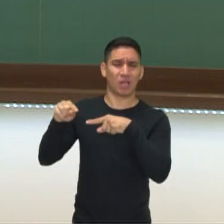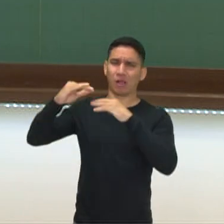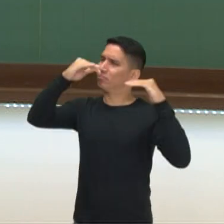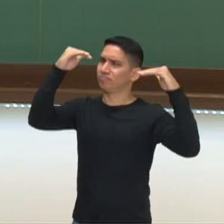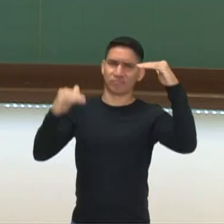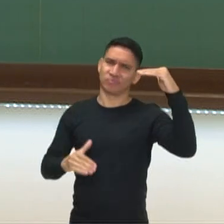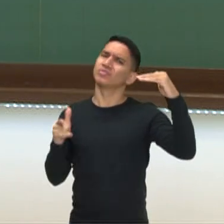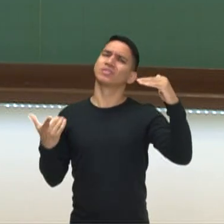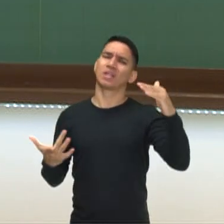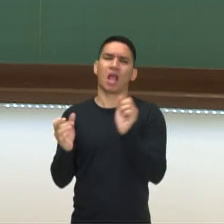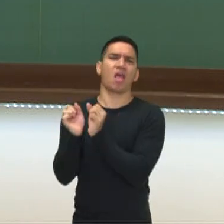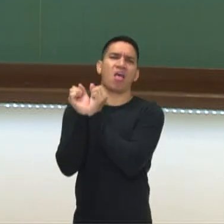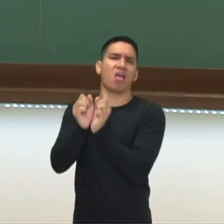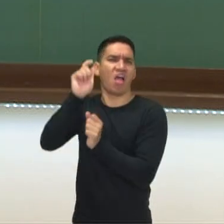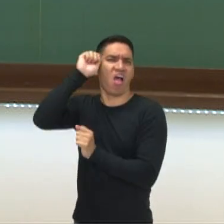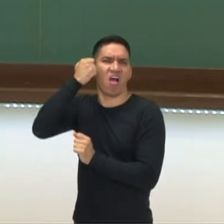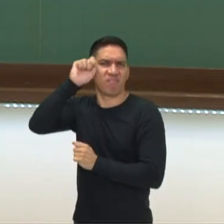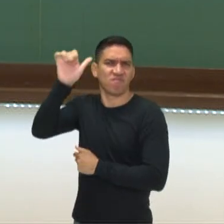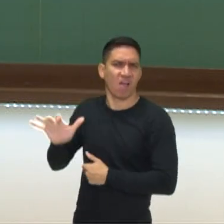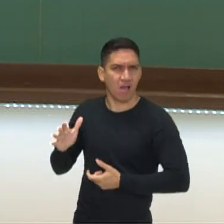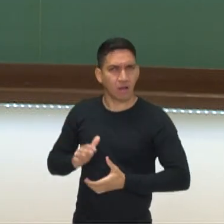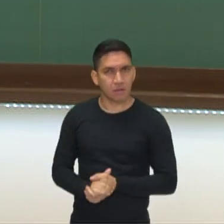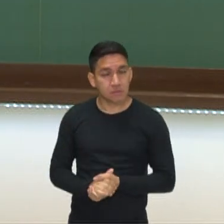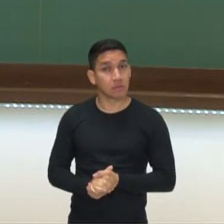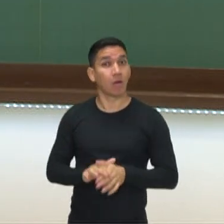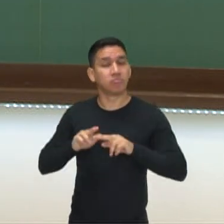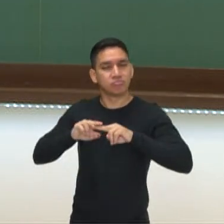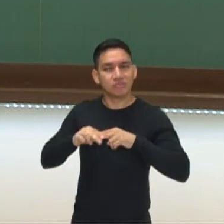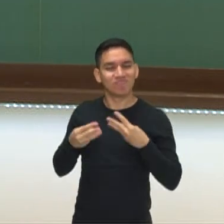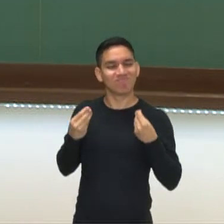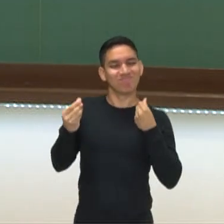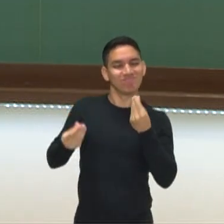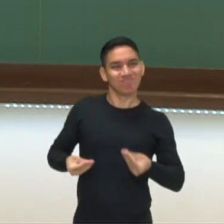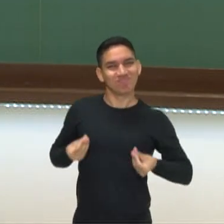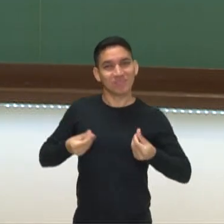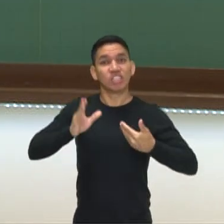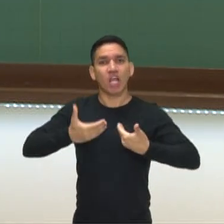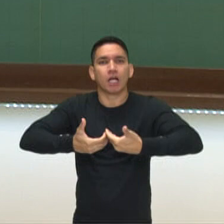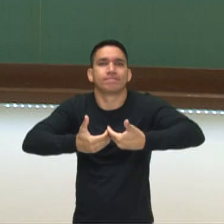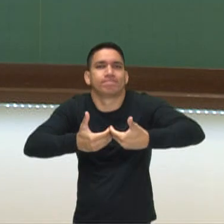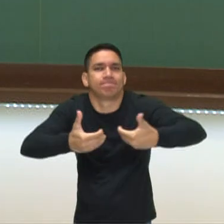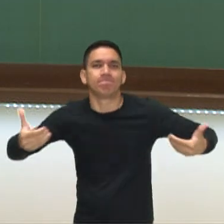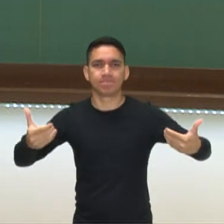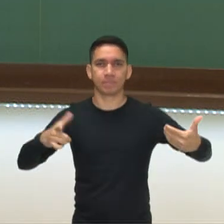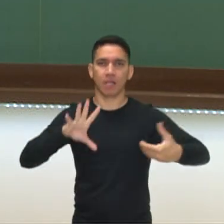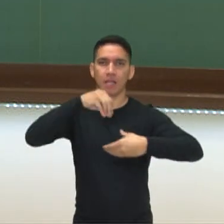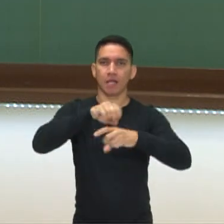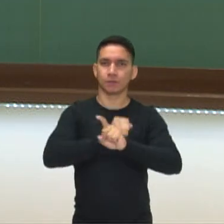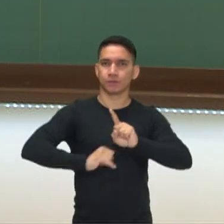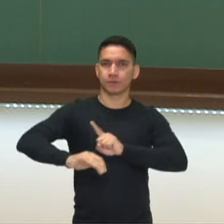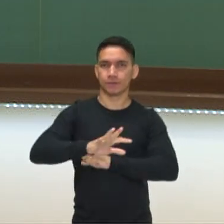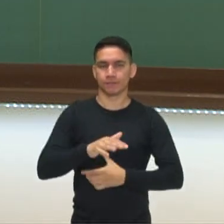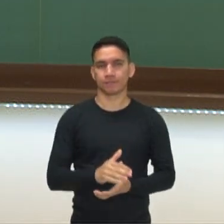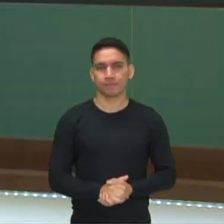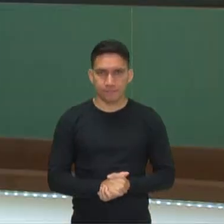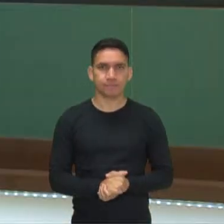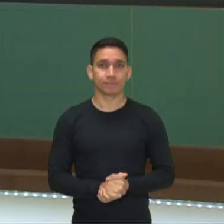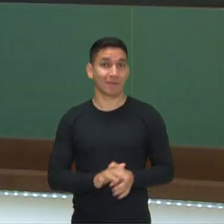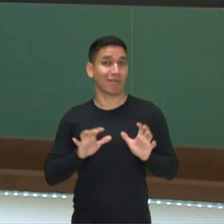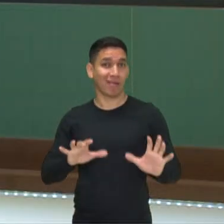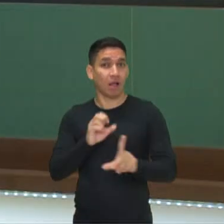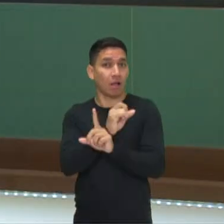dos escravizados africanos. Então, isso já gera uma separação imensa dentro dessa sociedade, né?